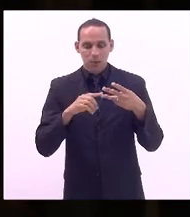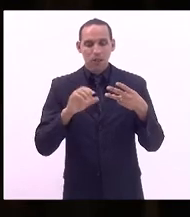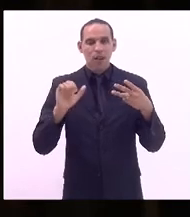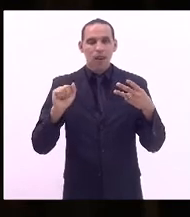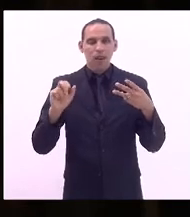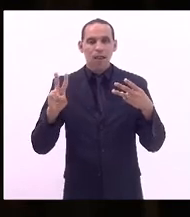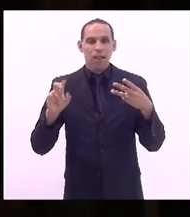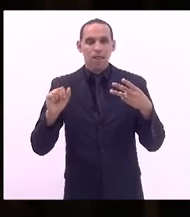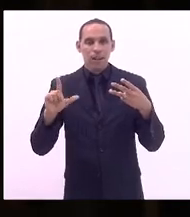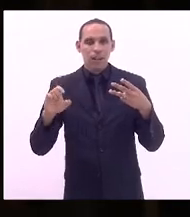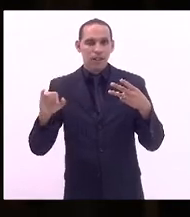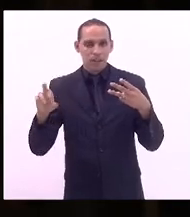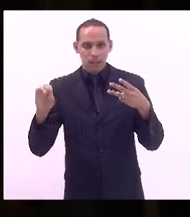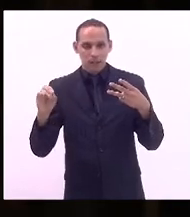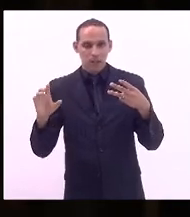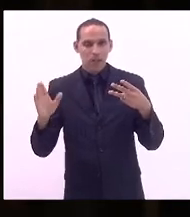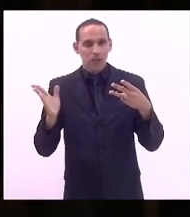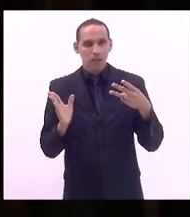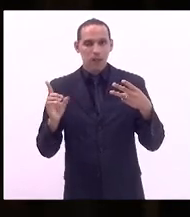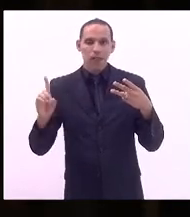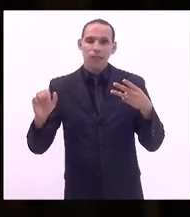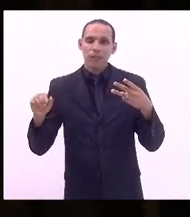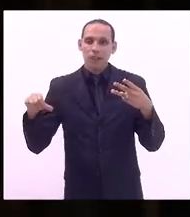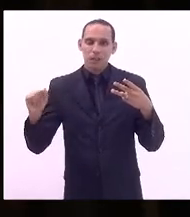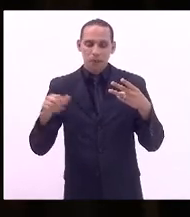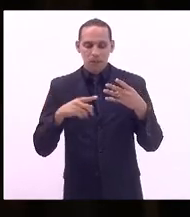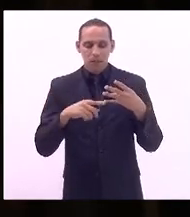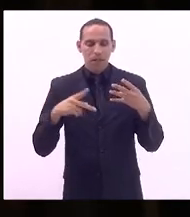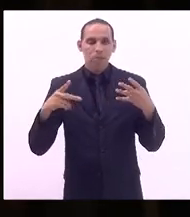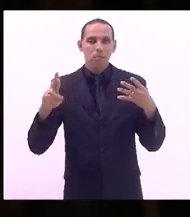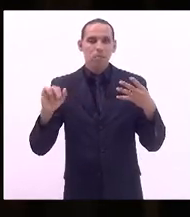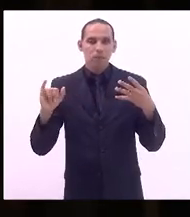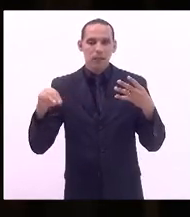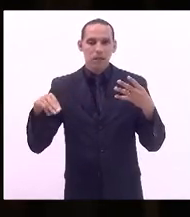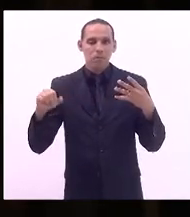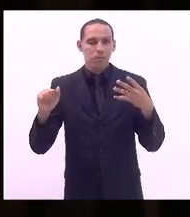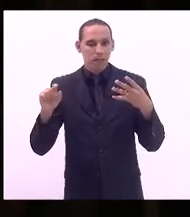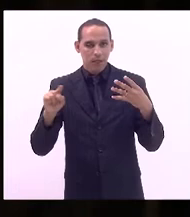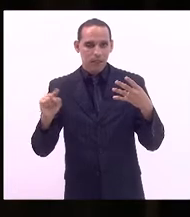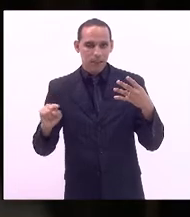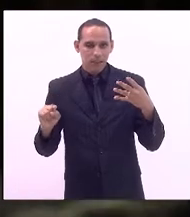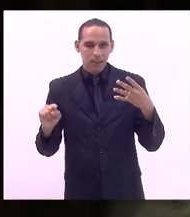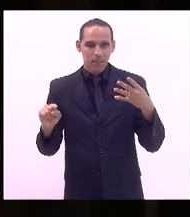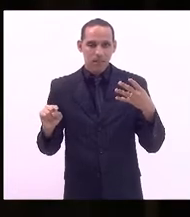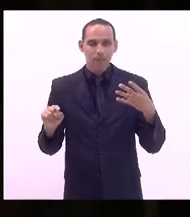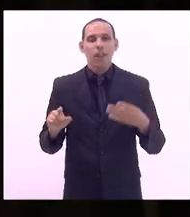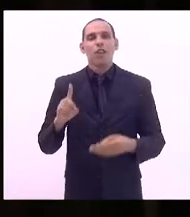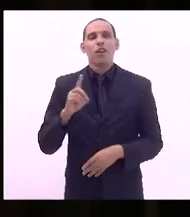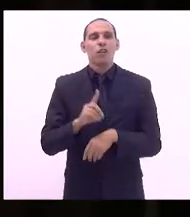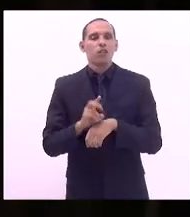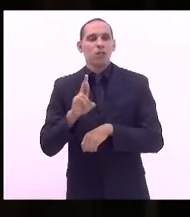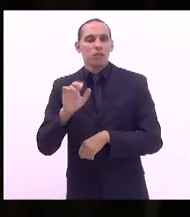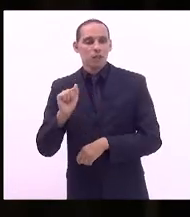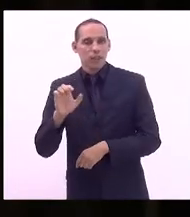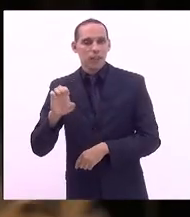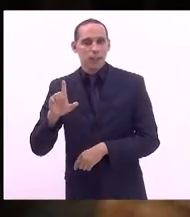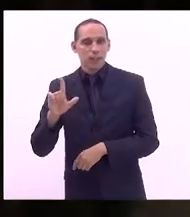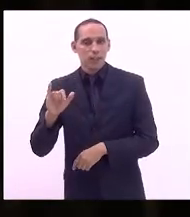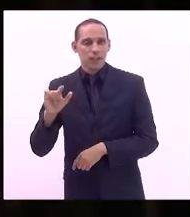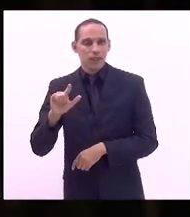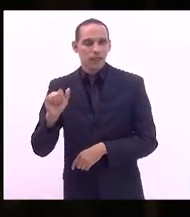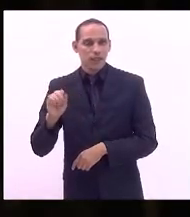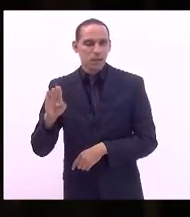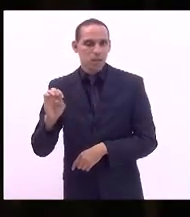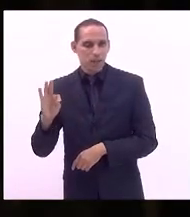dama e primais eu convido a deputada tia Ju e a doutora Elizabete Ferraz